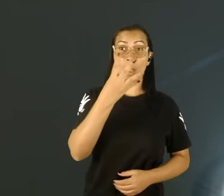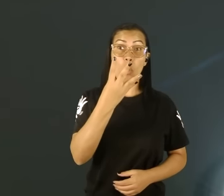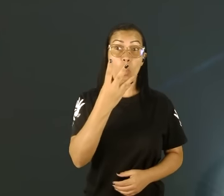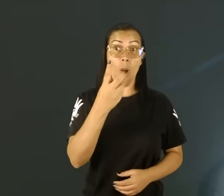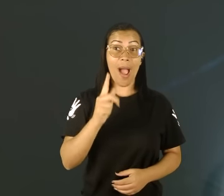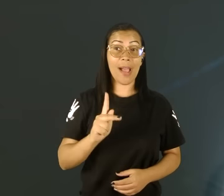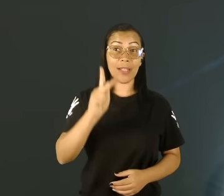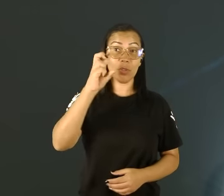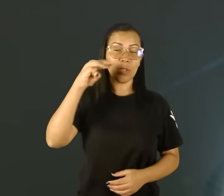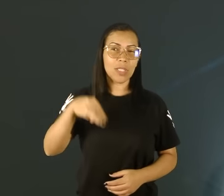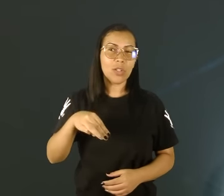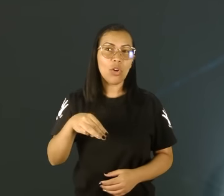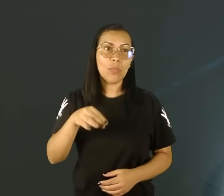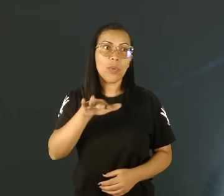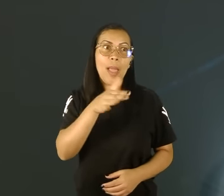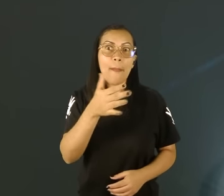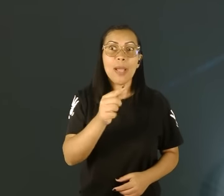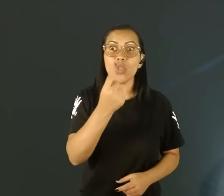de um mês.